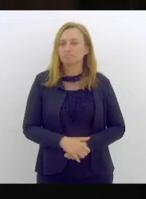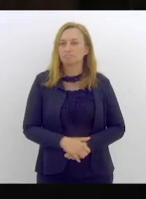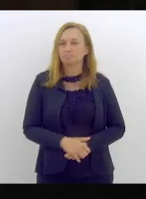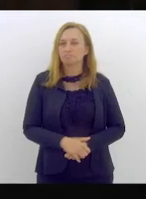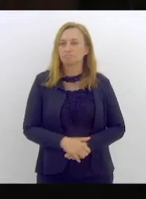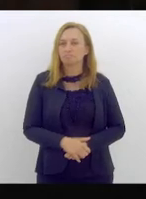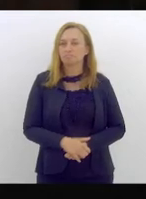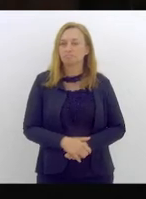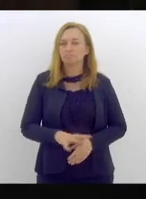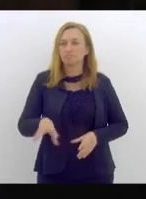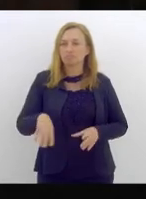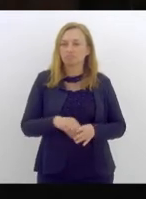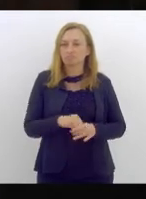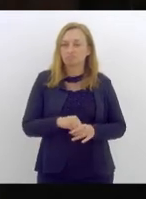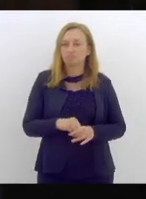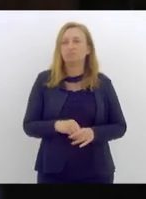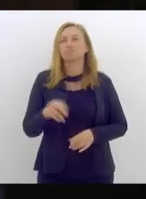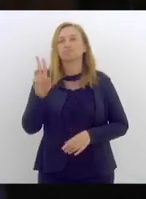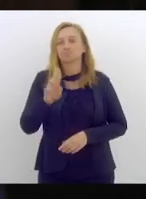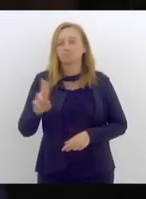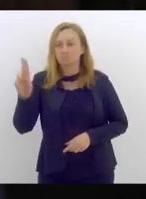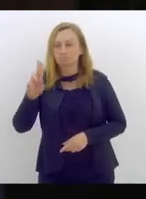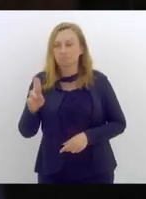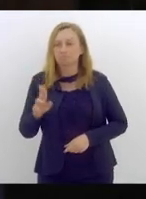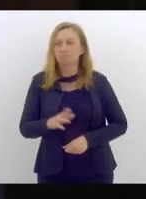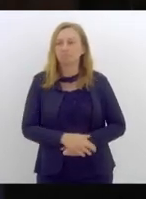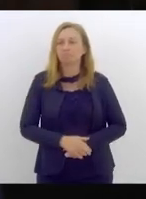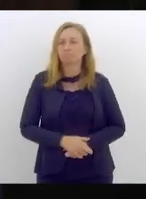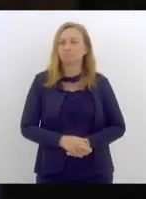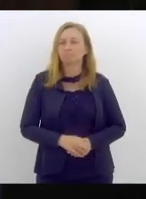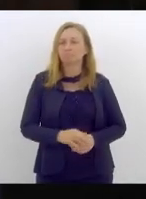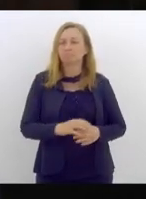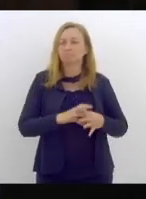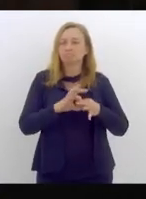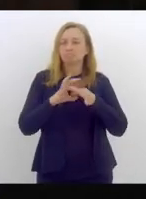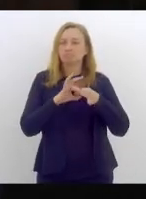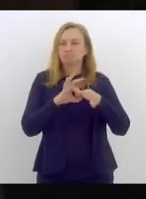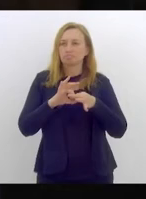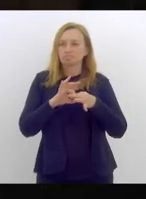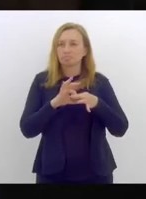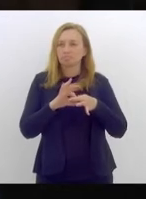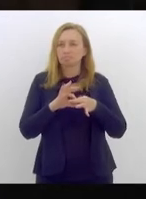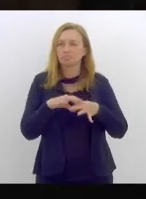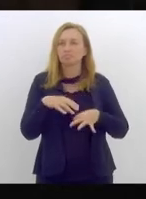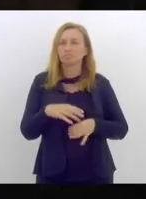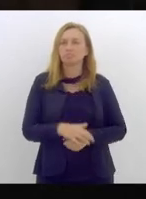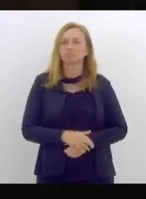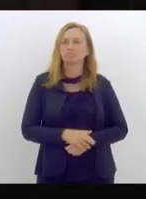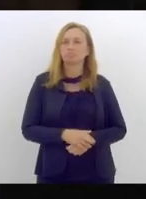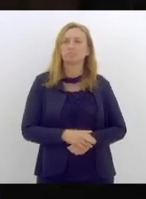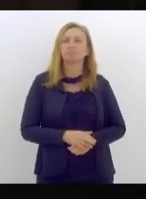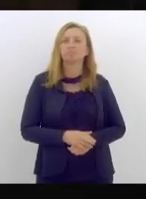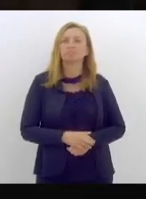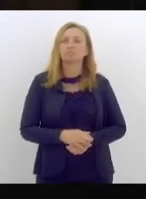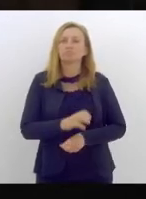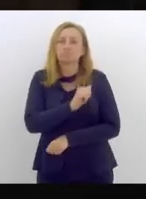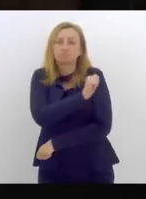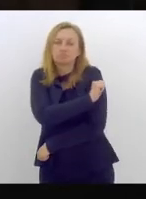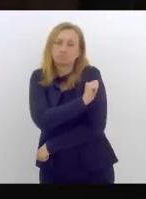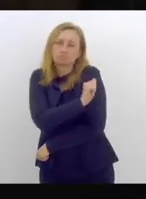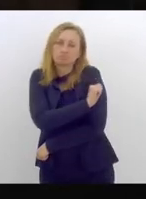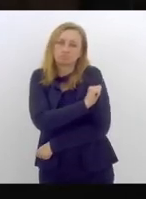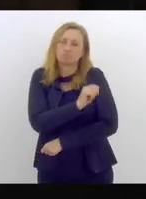dentro do campus exatamente a harmonia de vivência entre estudantes